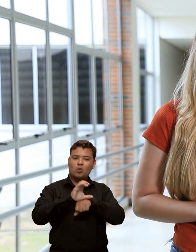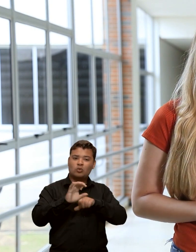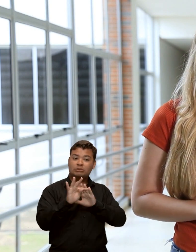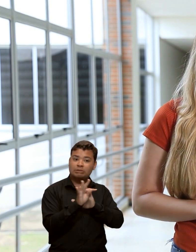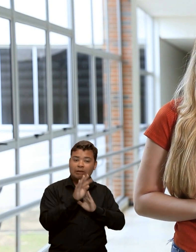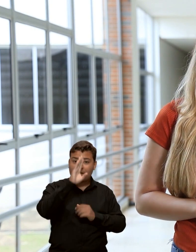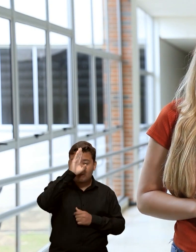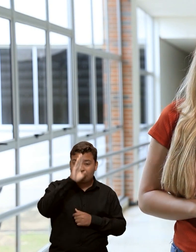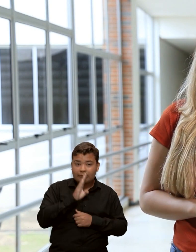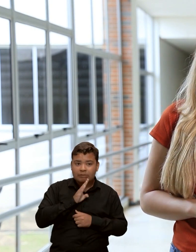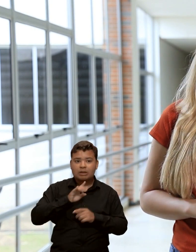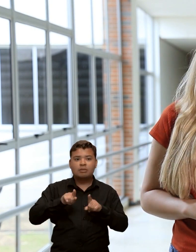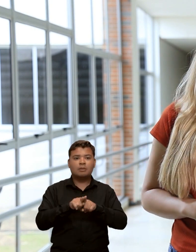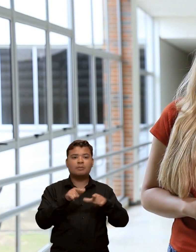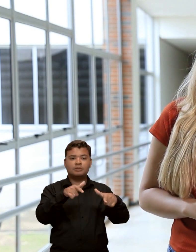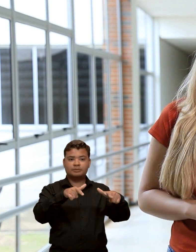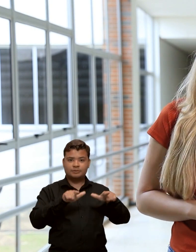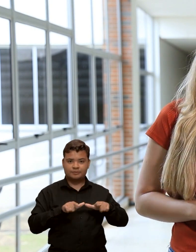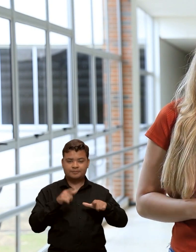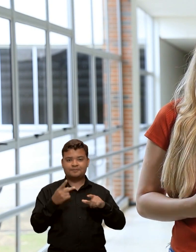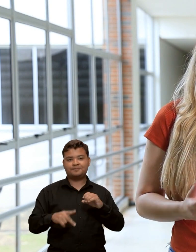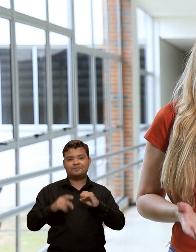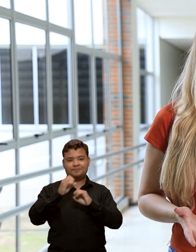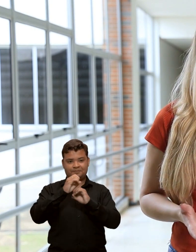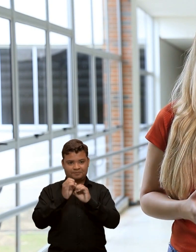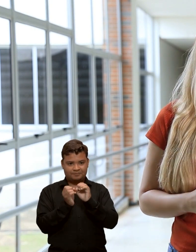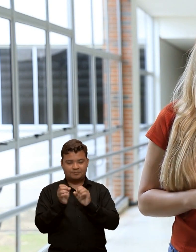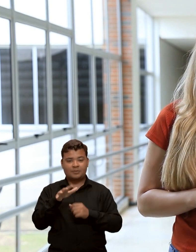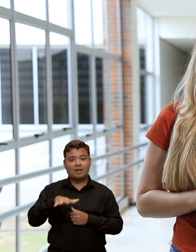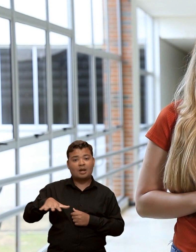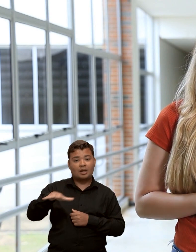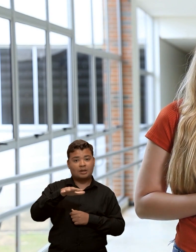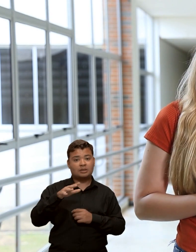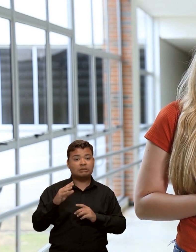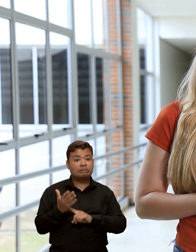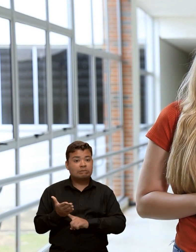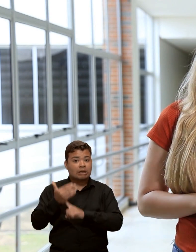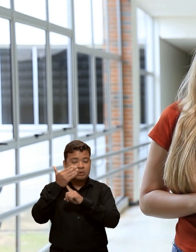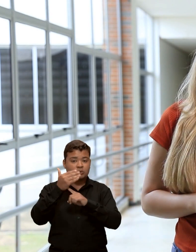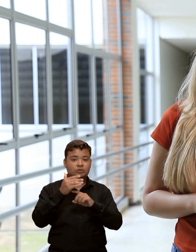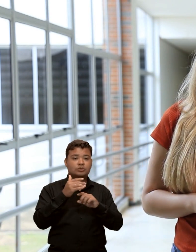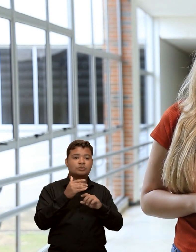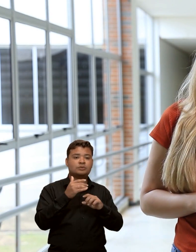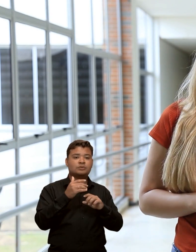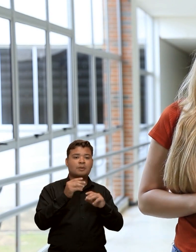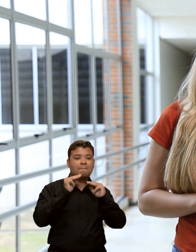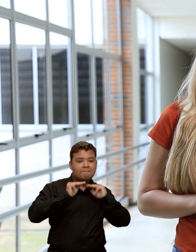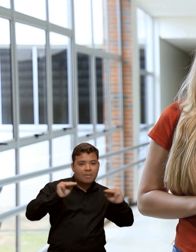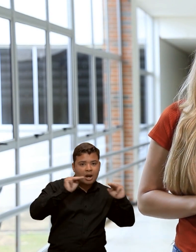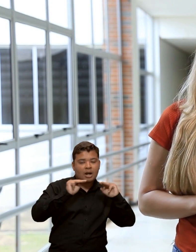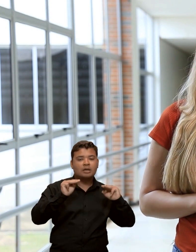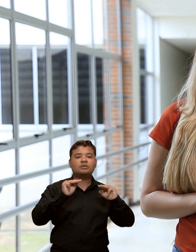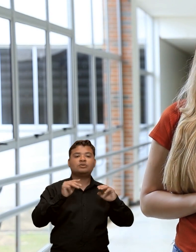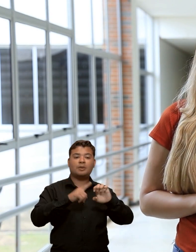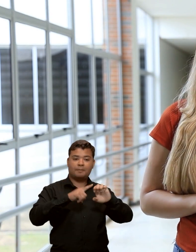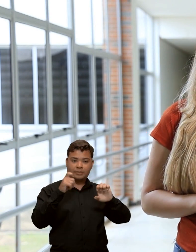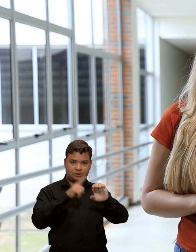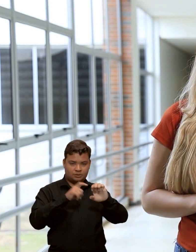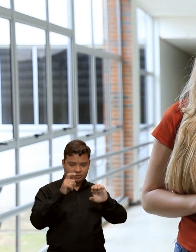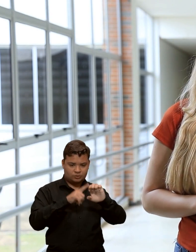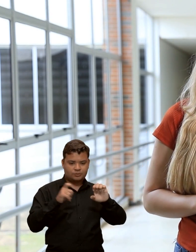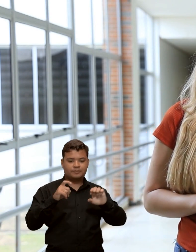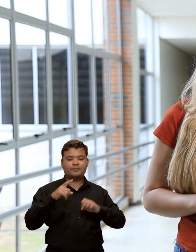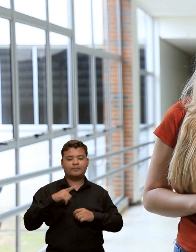e com certificado da UFG nas áreas de tecnologia, marketing e empreendedorismo. São